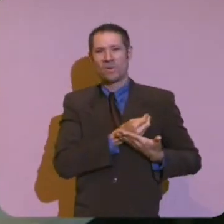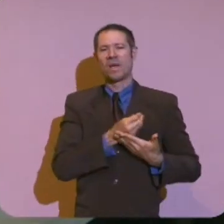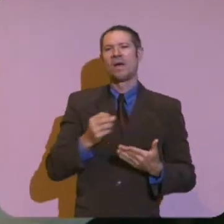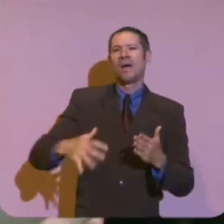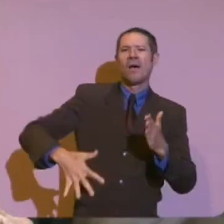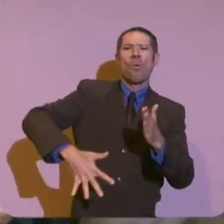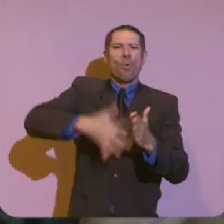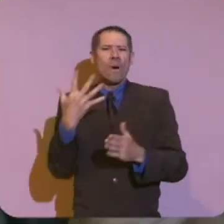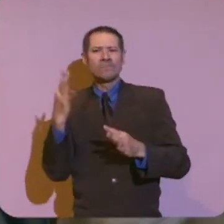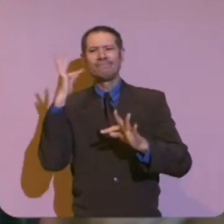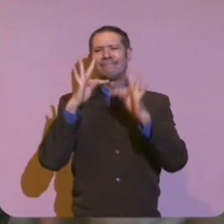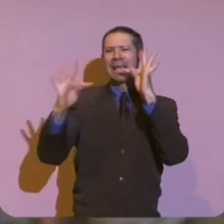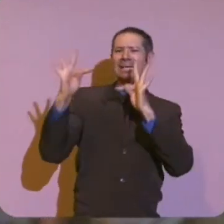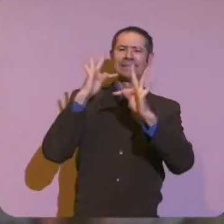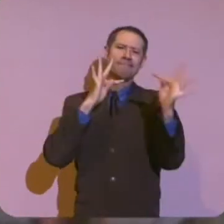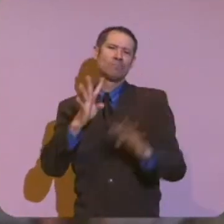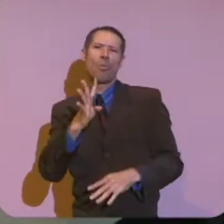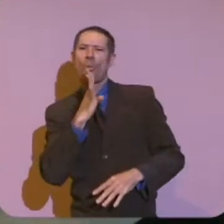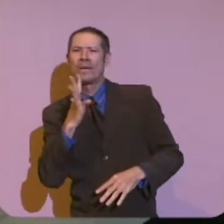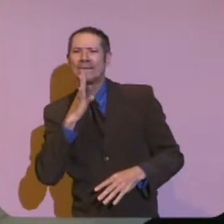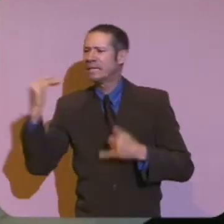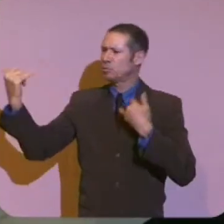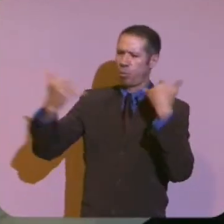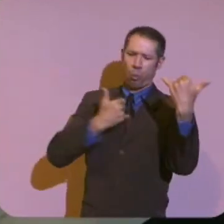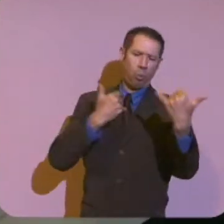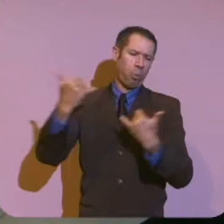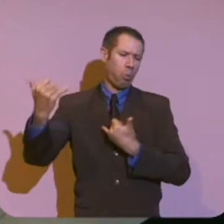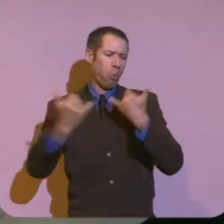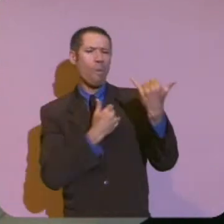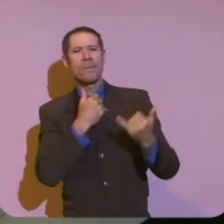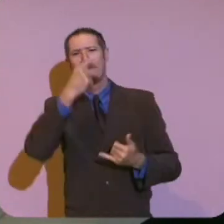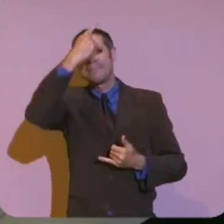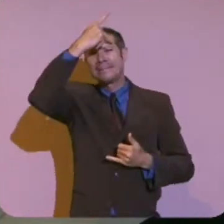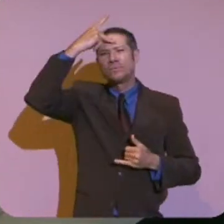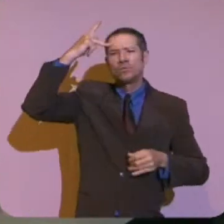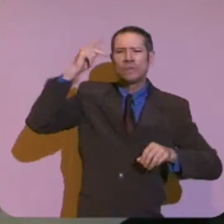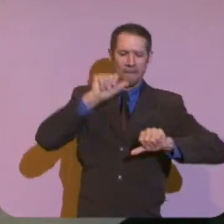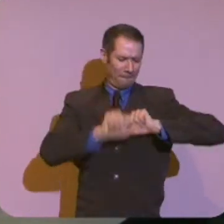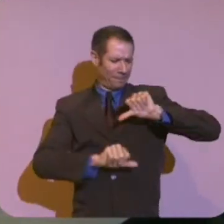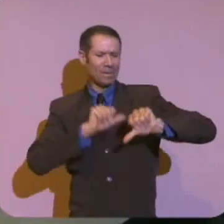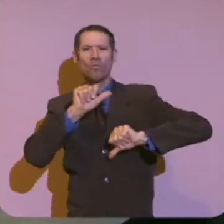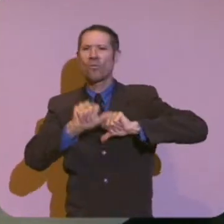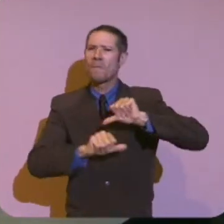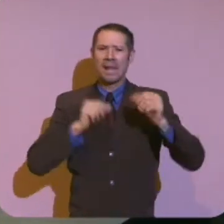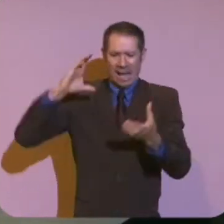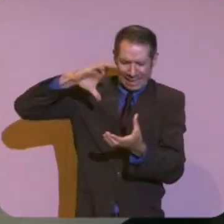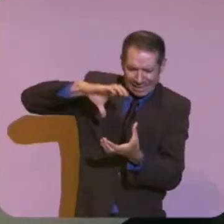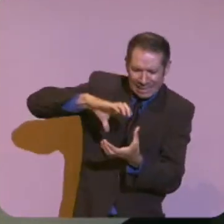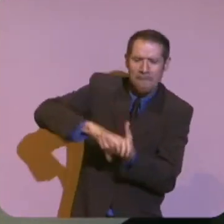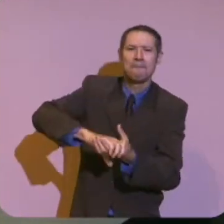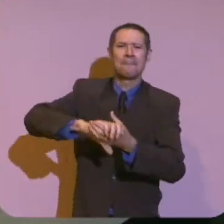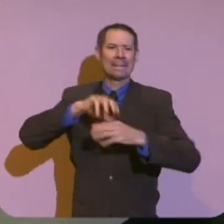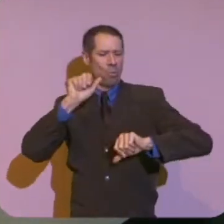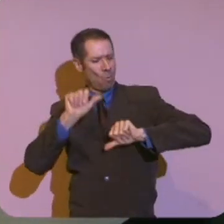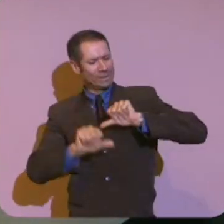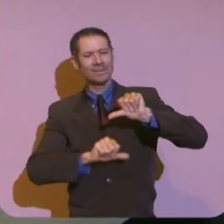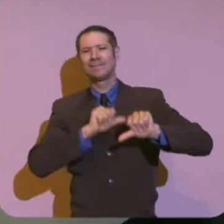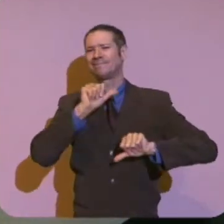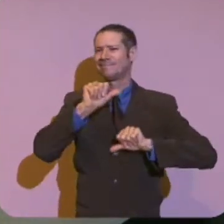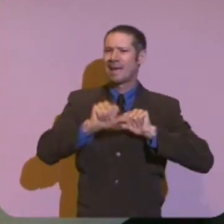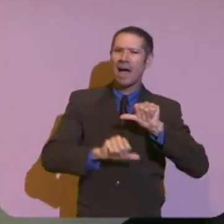Quantos testemunhos eu conheço, tenho ouvido de gente que foi transformada, casamentos que foram